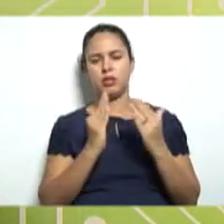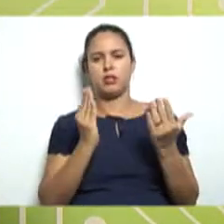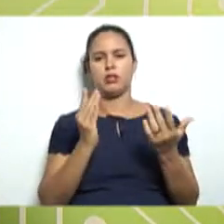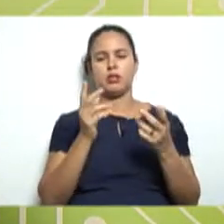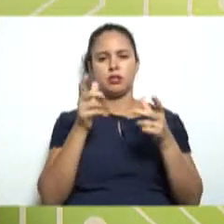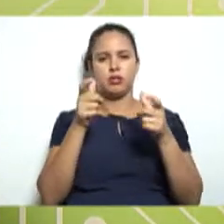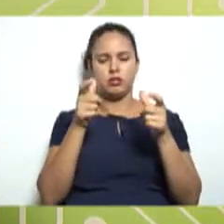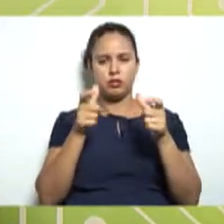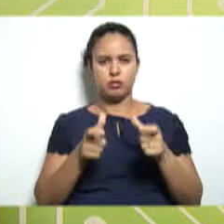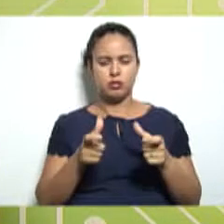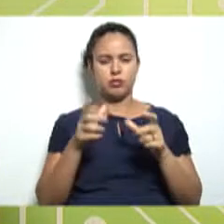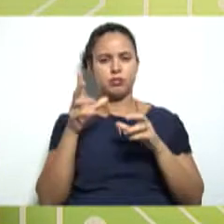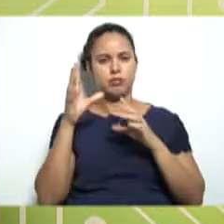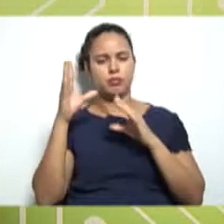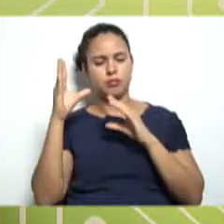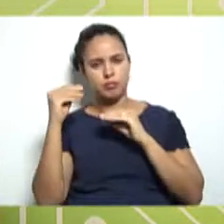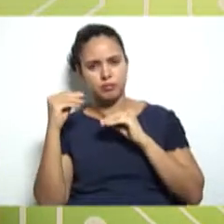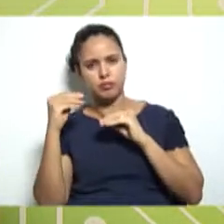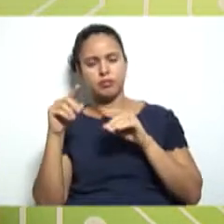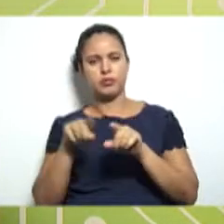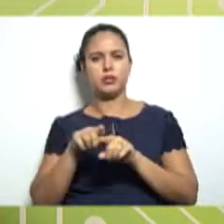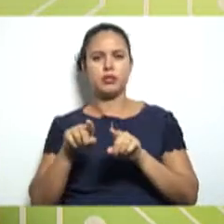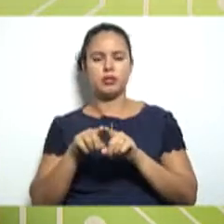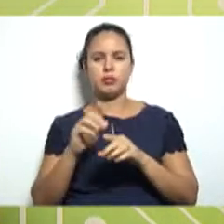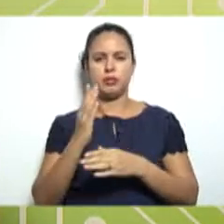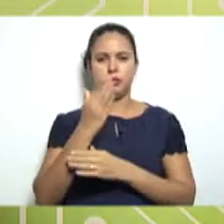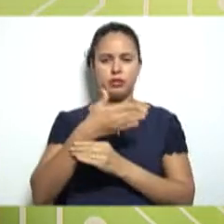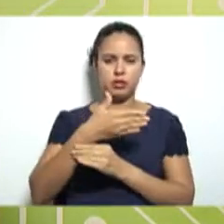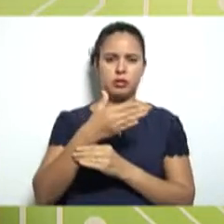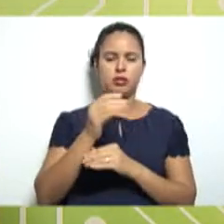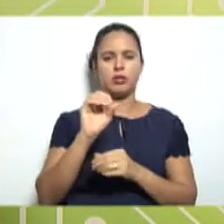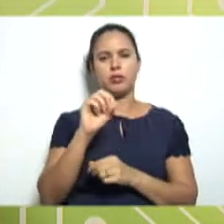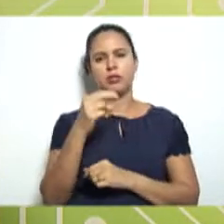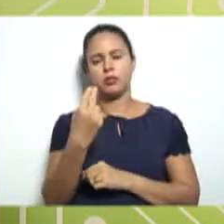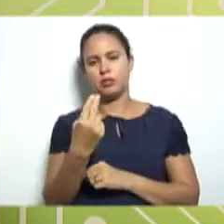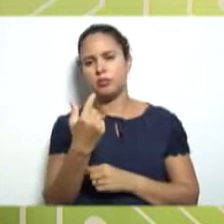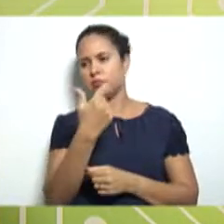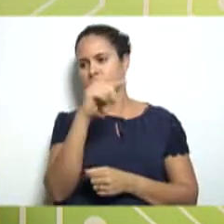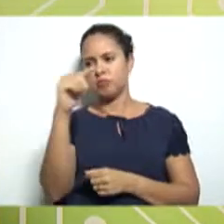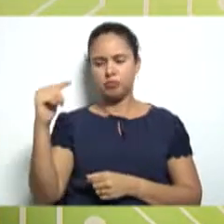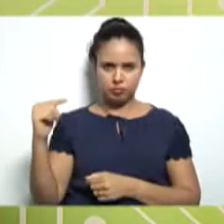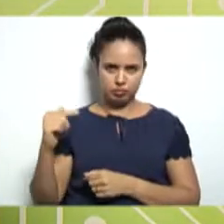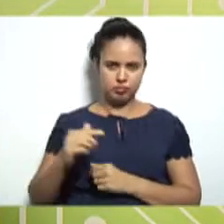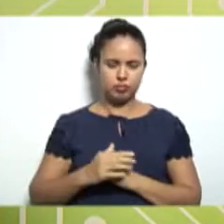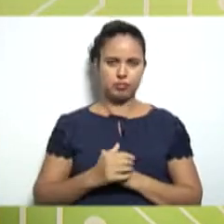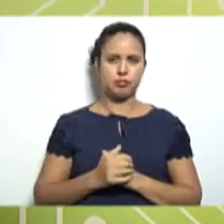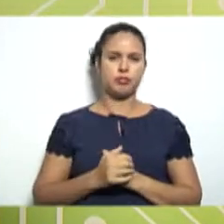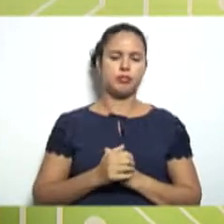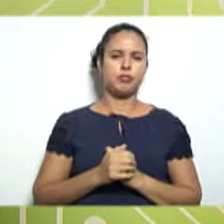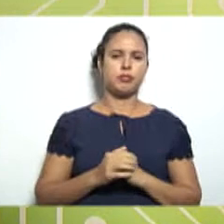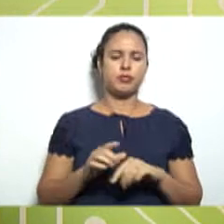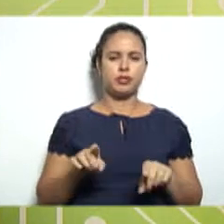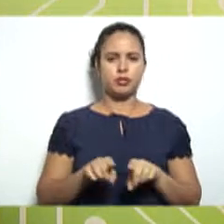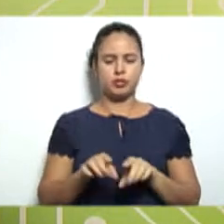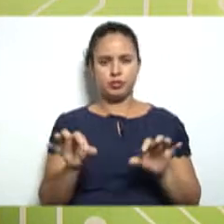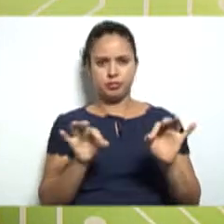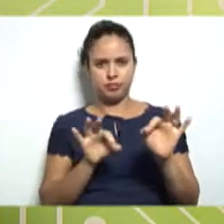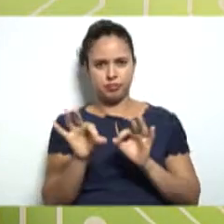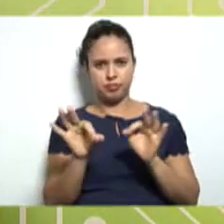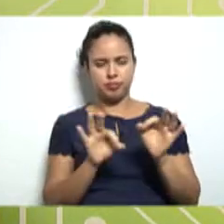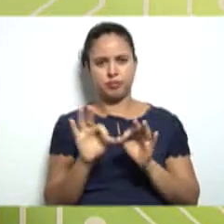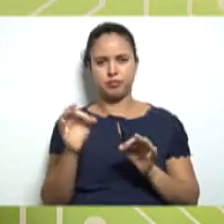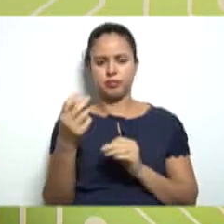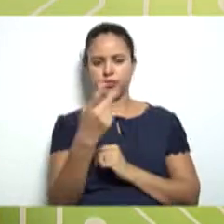dormir, transporte, por exemplo, algum tipo de táxi ou outro tipo de comodidade. E vai ter que estar organizado o seu